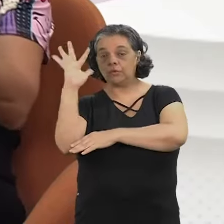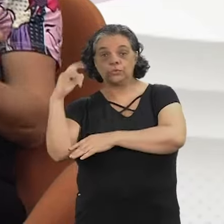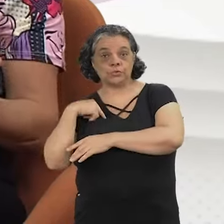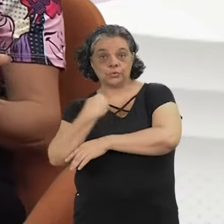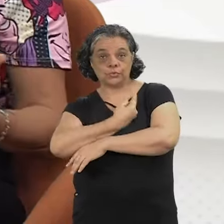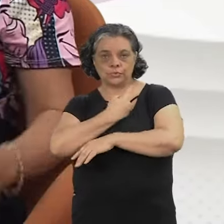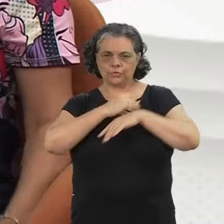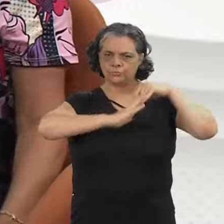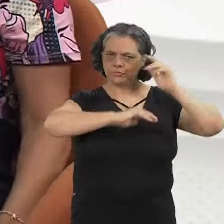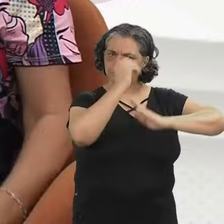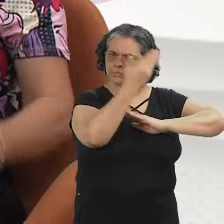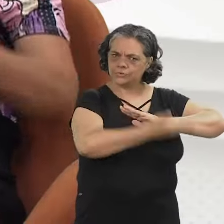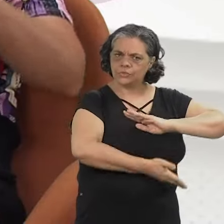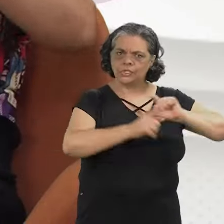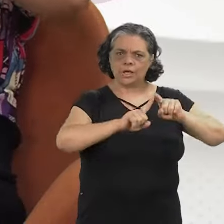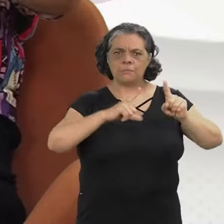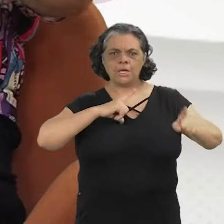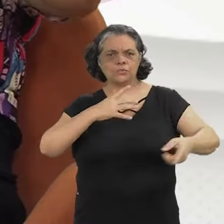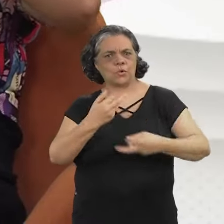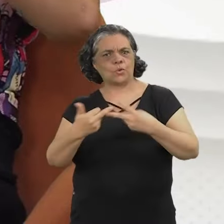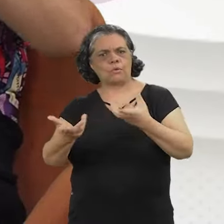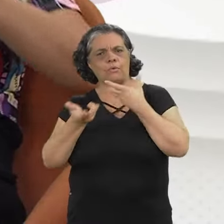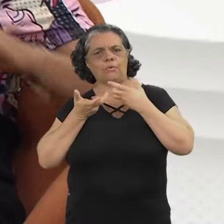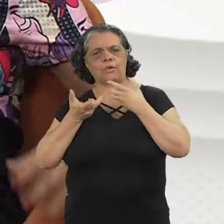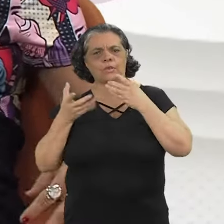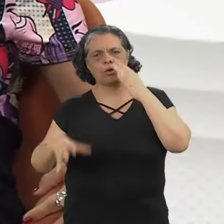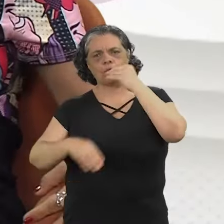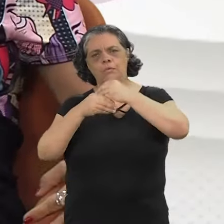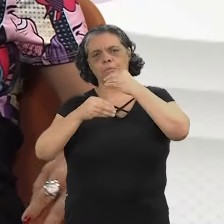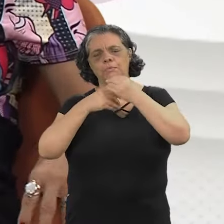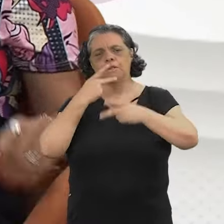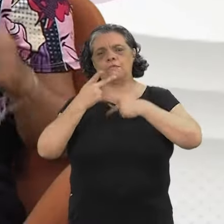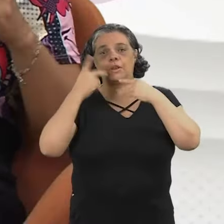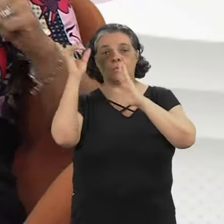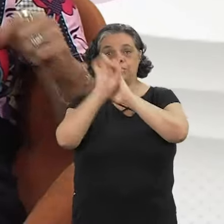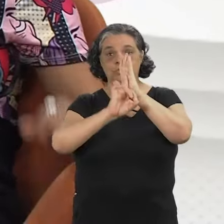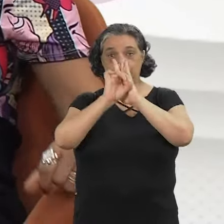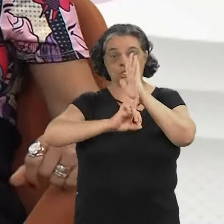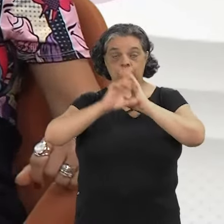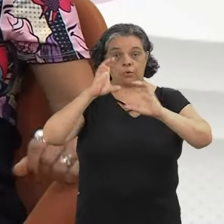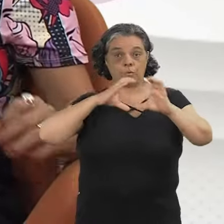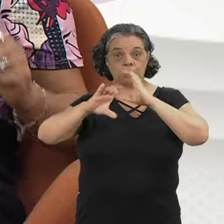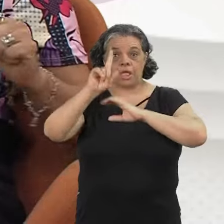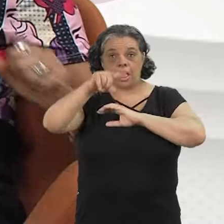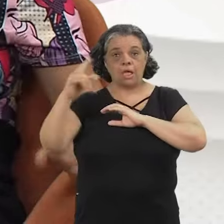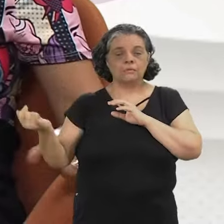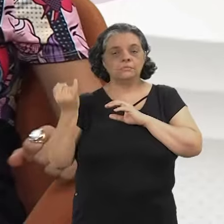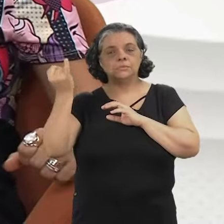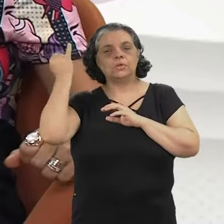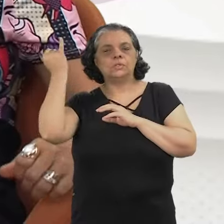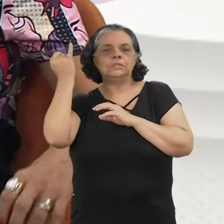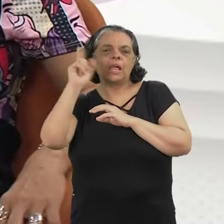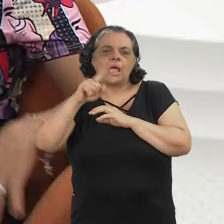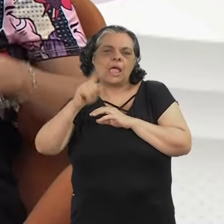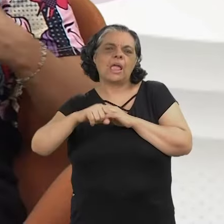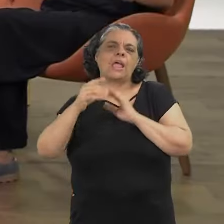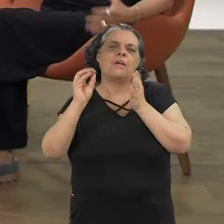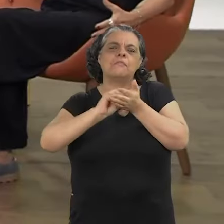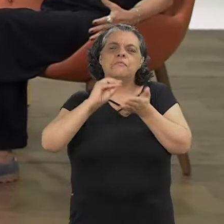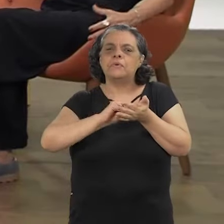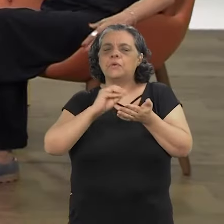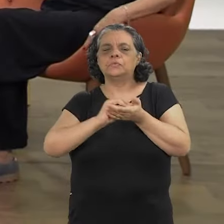natureza da nossa atividade profissional E aí uma coisa que eu queria complementar um pouco a fala de Martin é que o direito humano à comunicação ele é tão importante e é tão